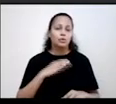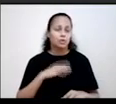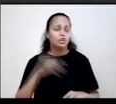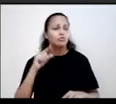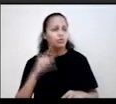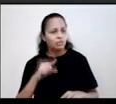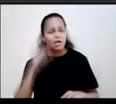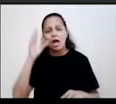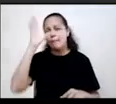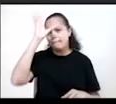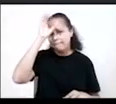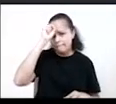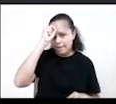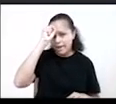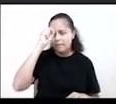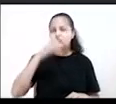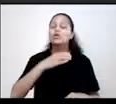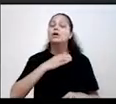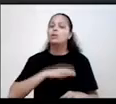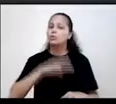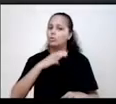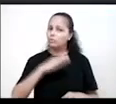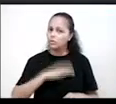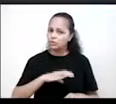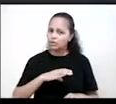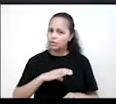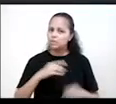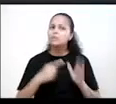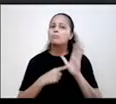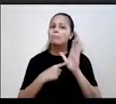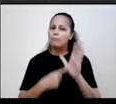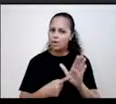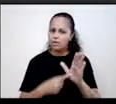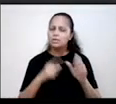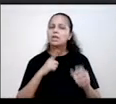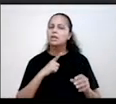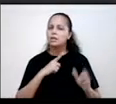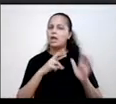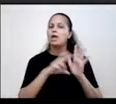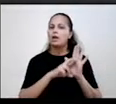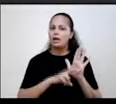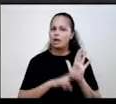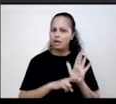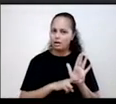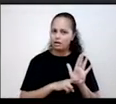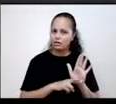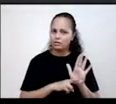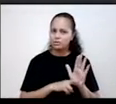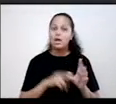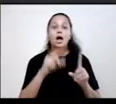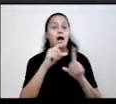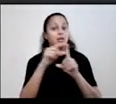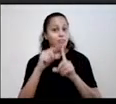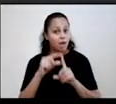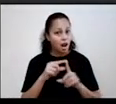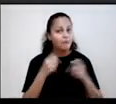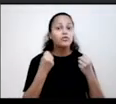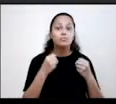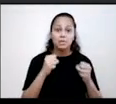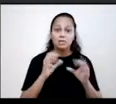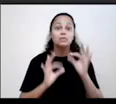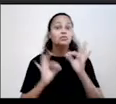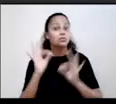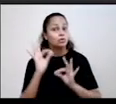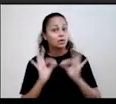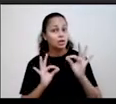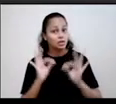a falar, você, quando está aprendendo a língua, você já nota que existem algumas regras. Então, as palavras, elas têm que ser organizadas de